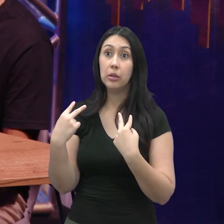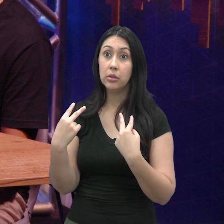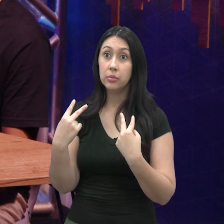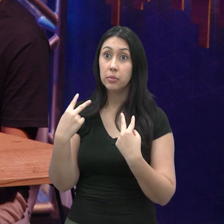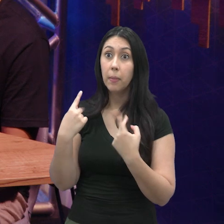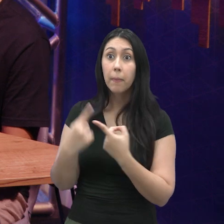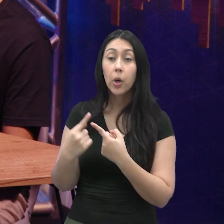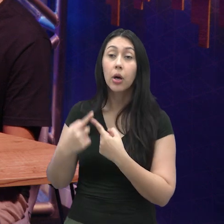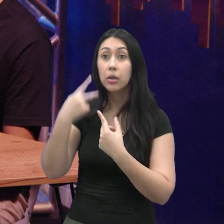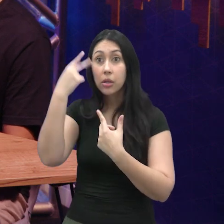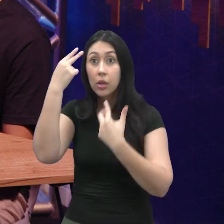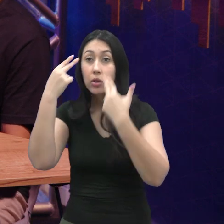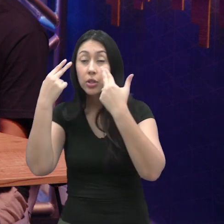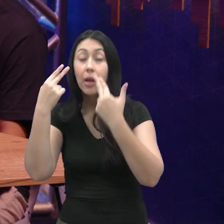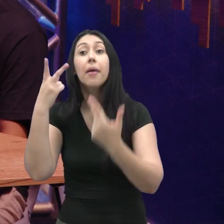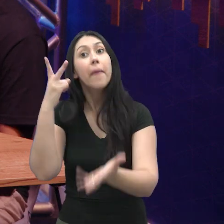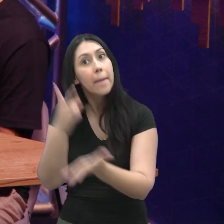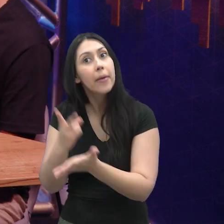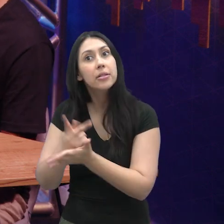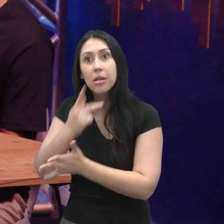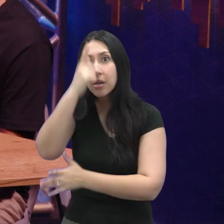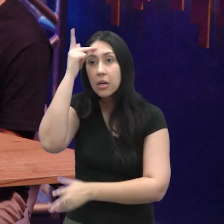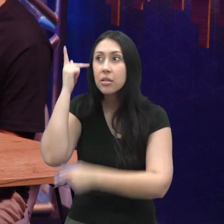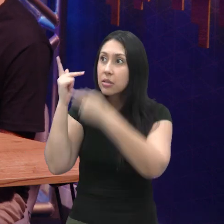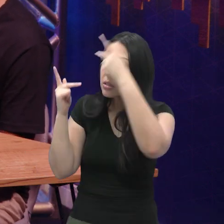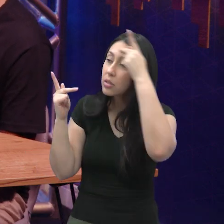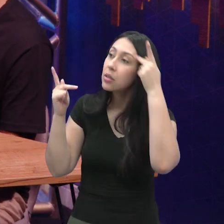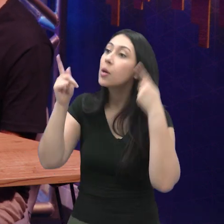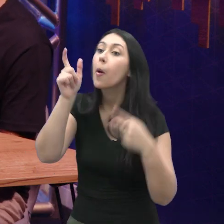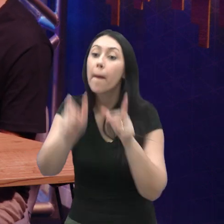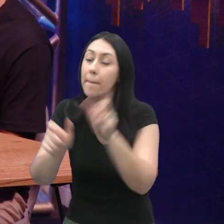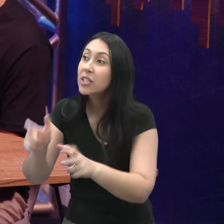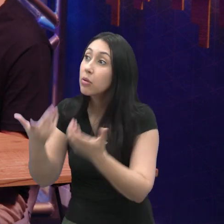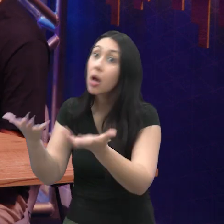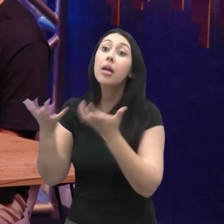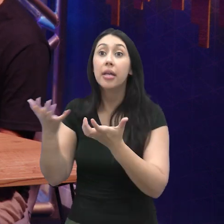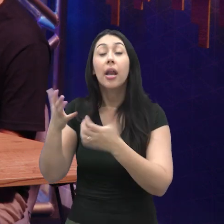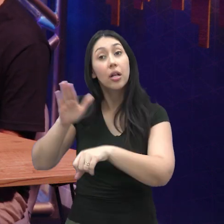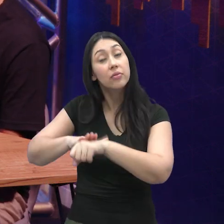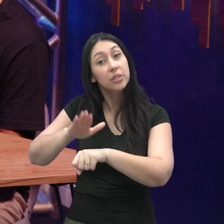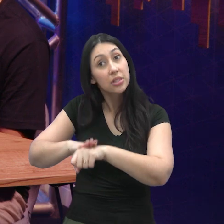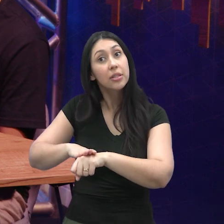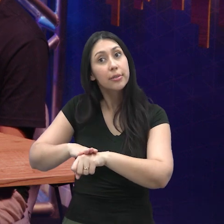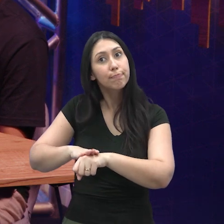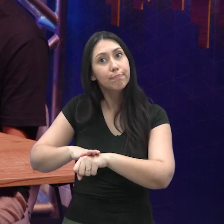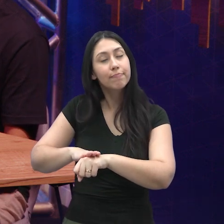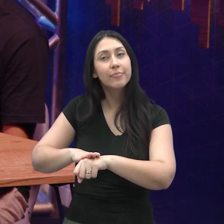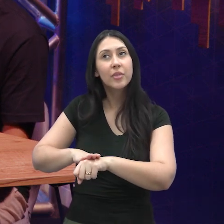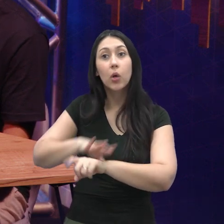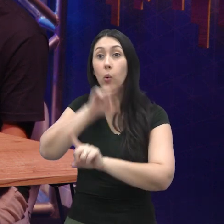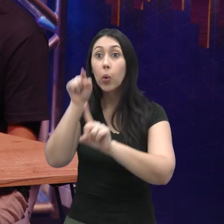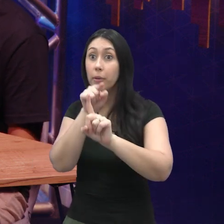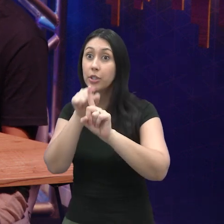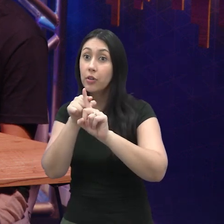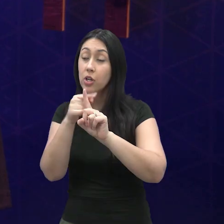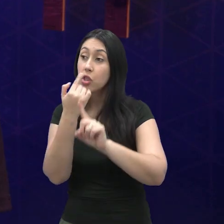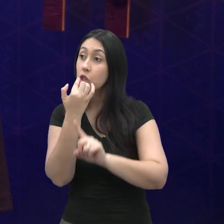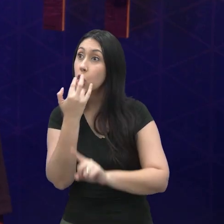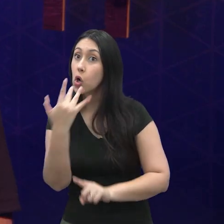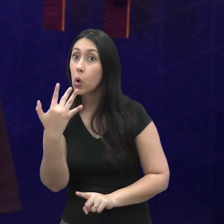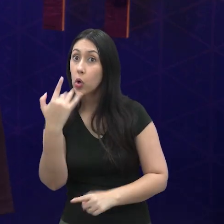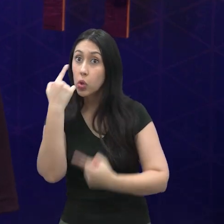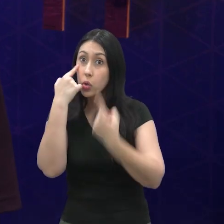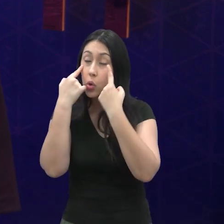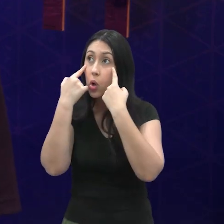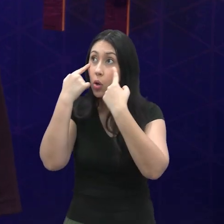cirurgia, né? Então, mas mesmo assim tem muita gente querendo fazer, já fazendo, né? Isso para trocar a cor dos